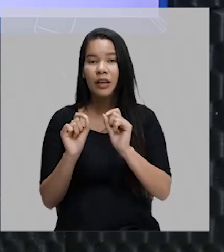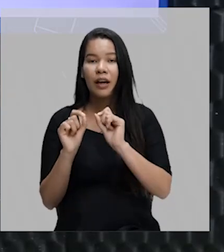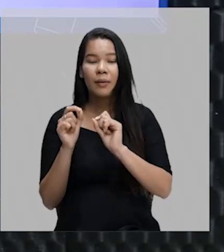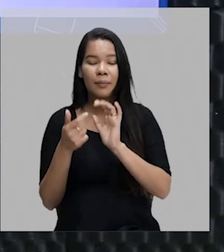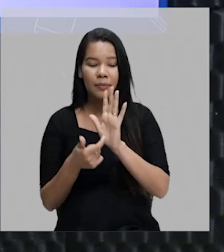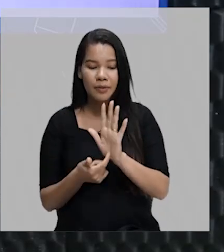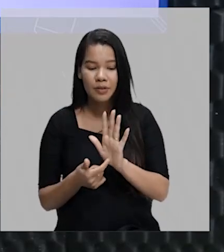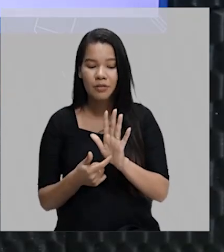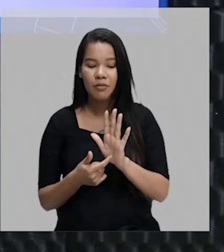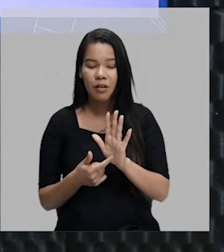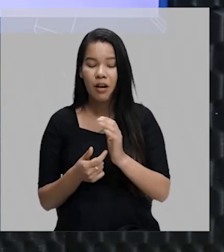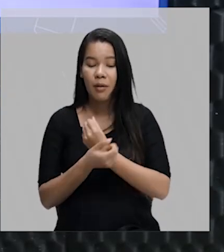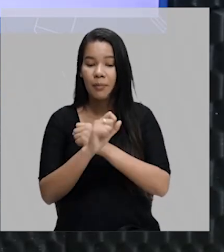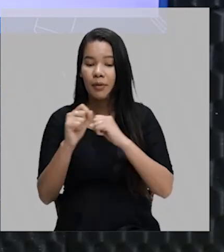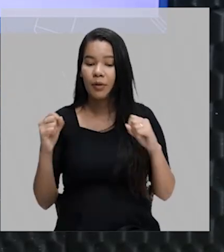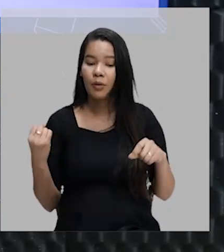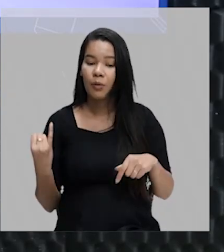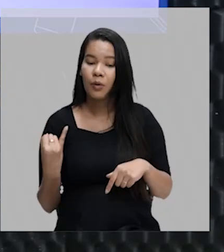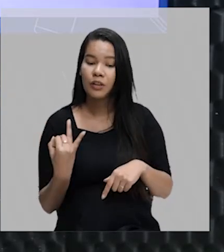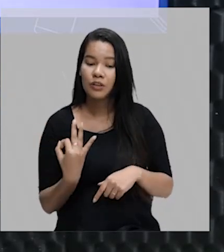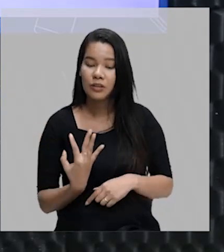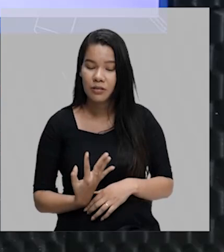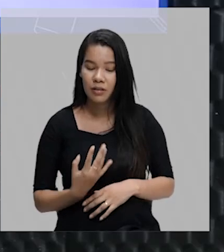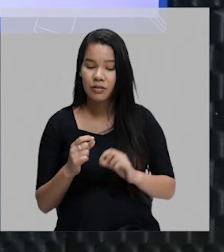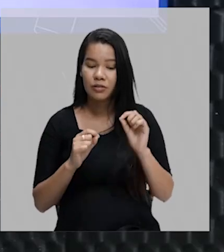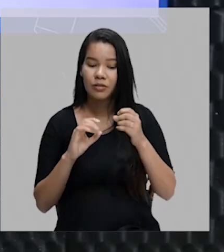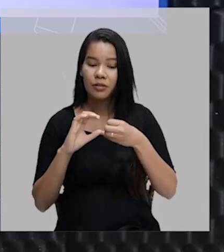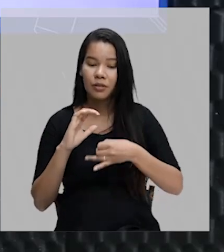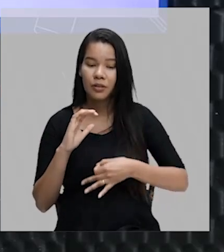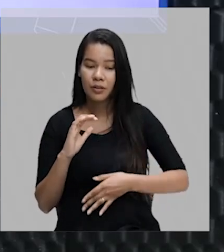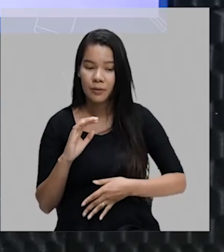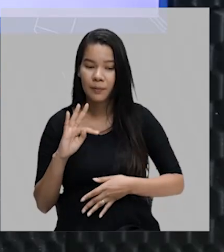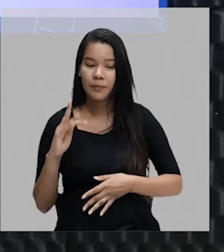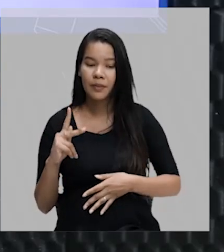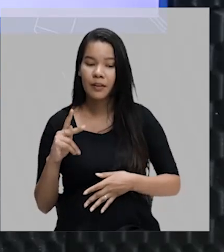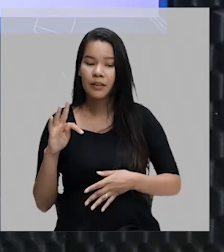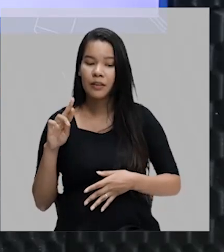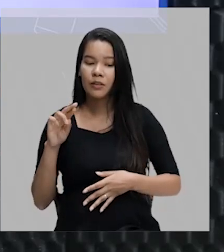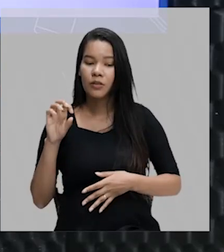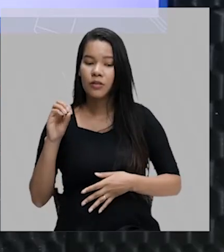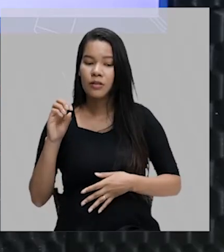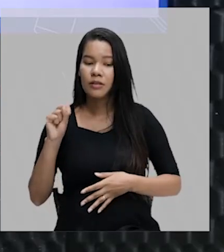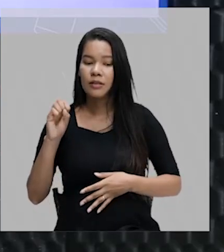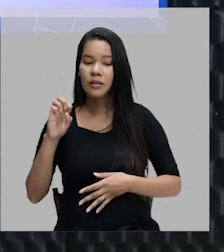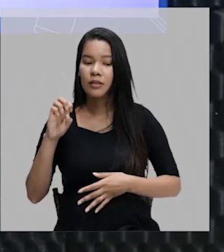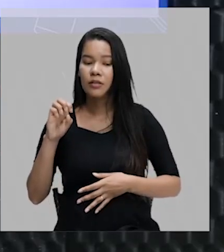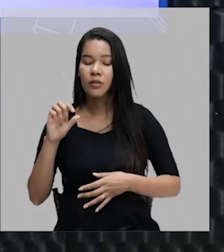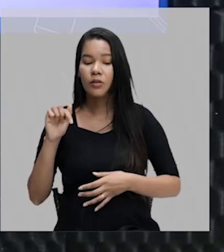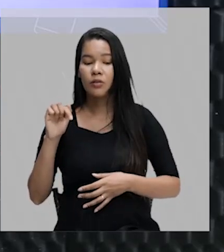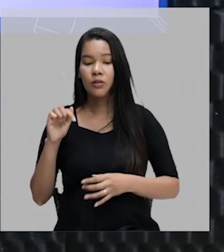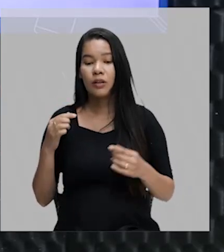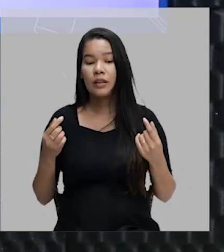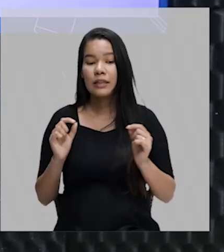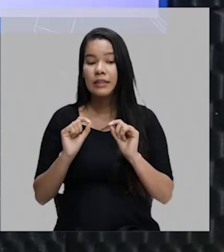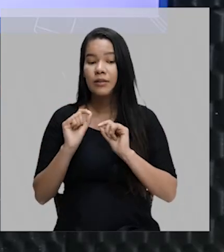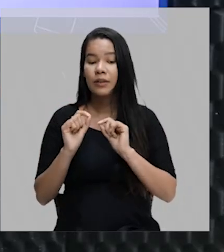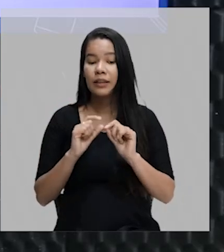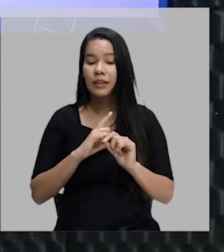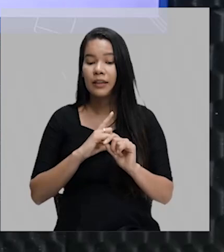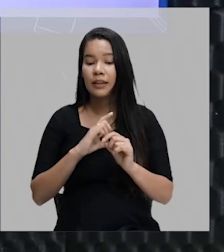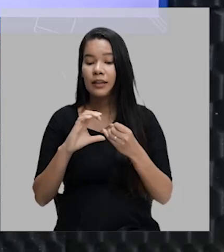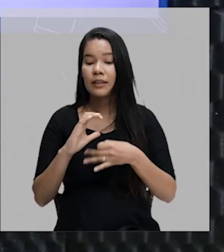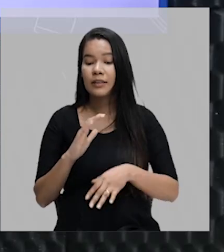de características em heterozigose são os indivíduos que apresentam características mais desejáveis,